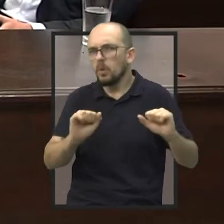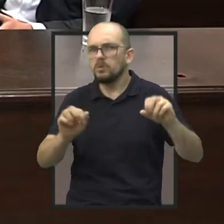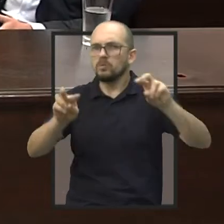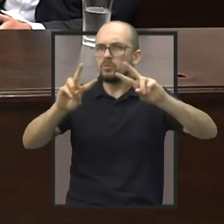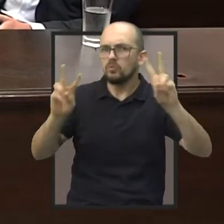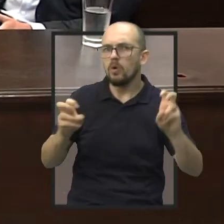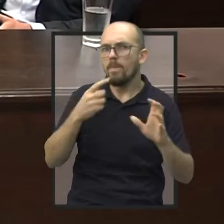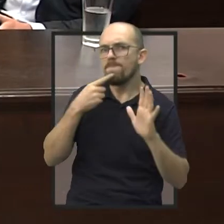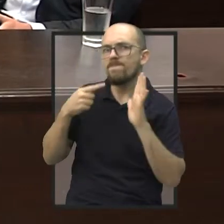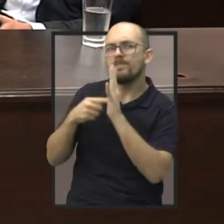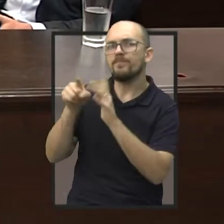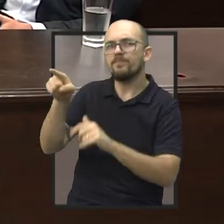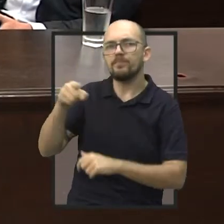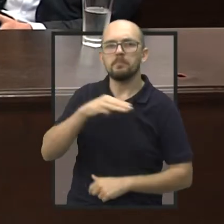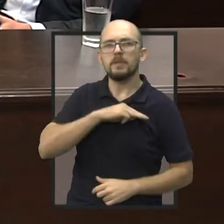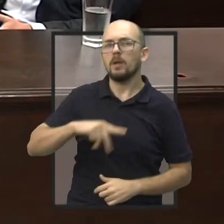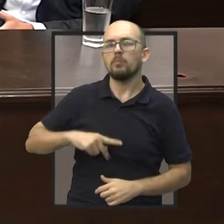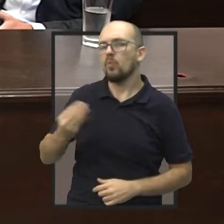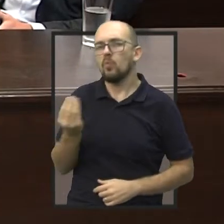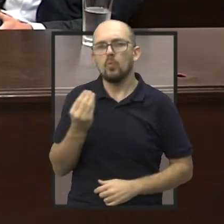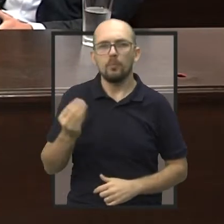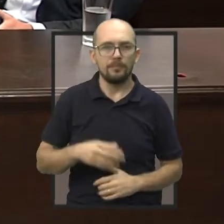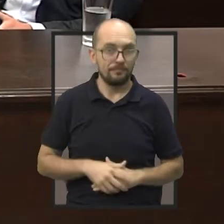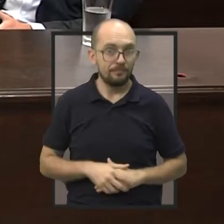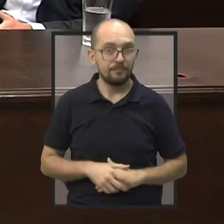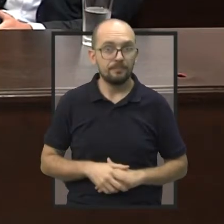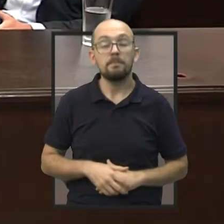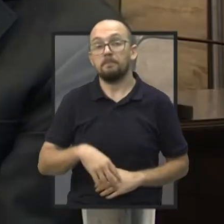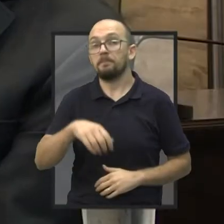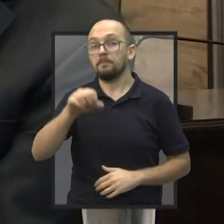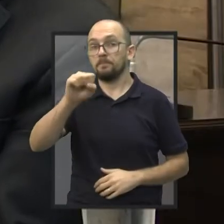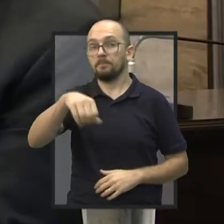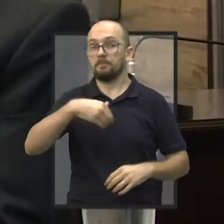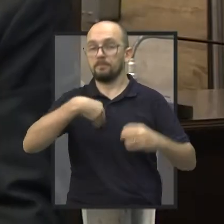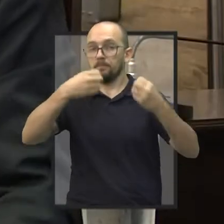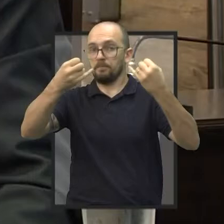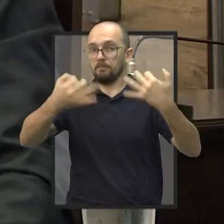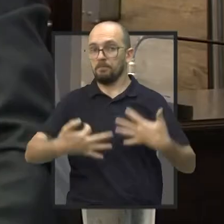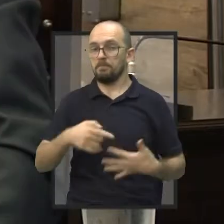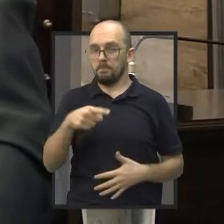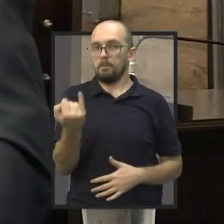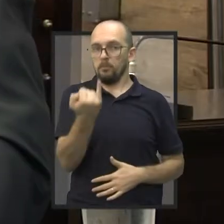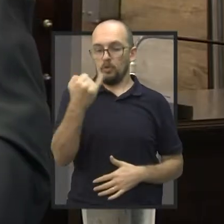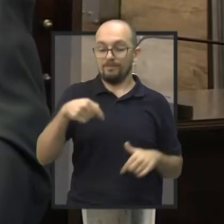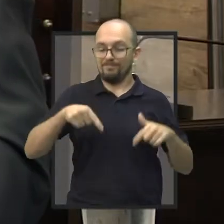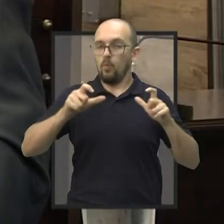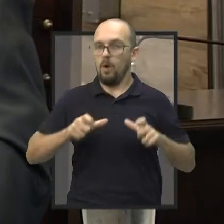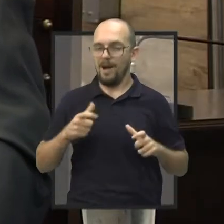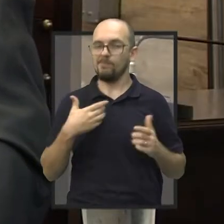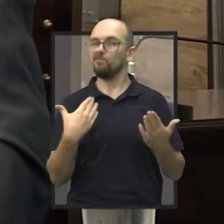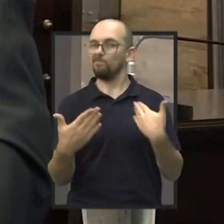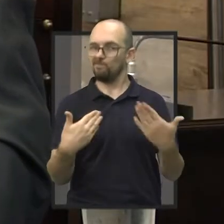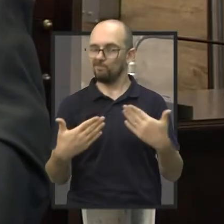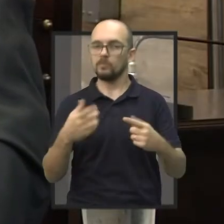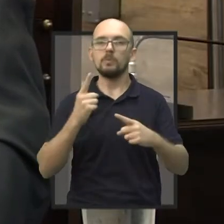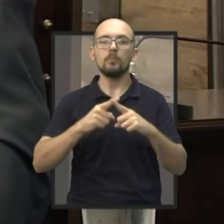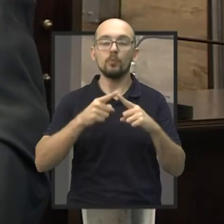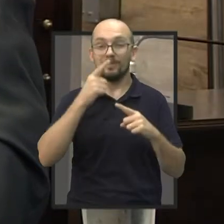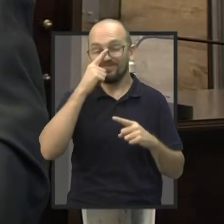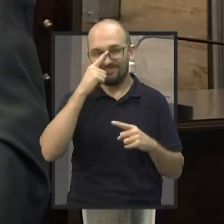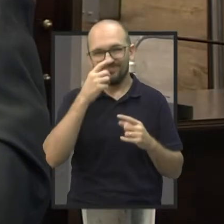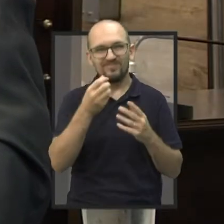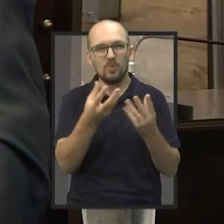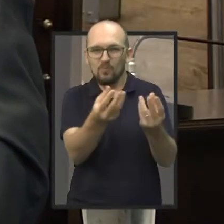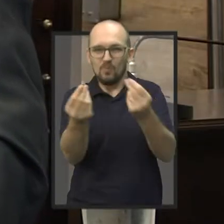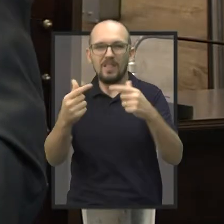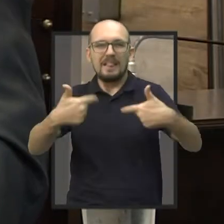essa representação, o que é esse assunto. Certo. Não, isso é muito importante até falar nesse espaço, porque muitas pessoas que trabalham com esporte,